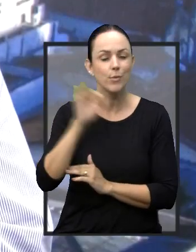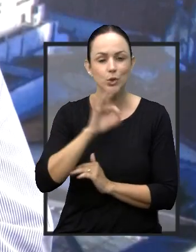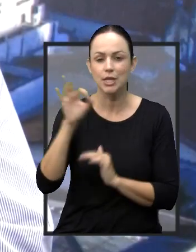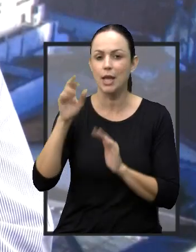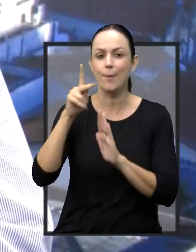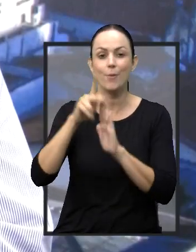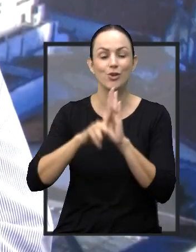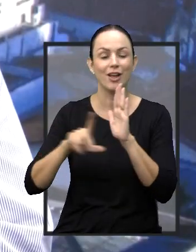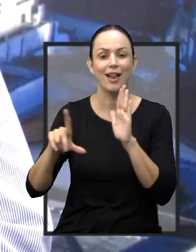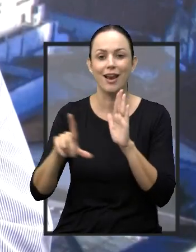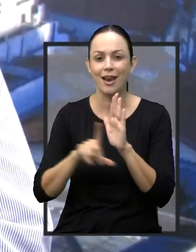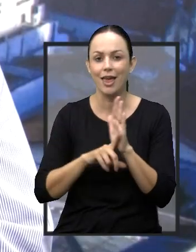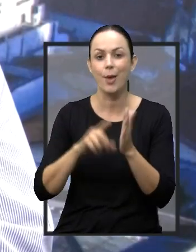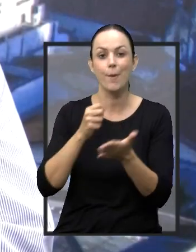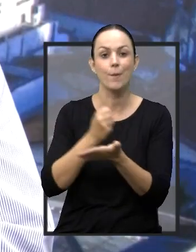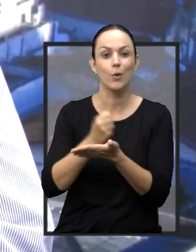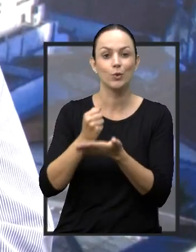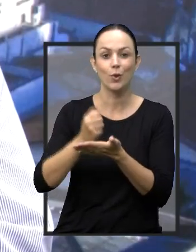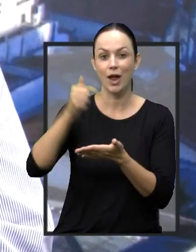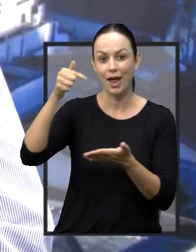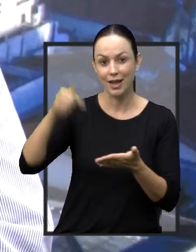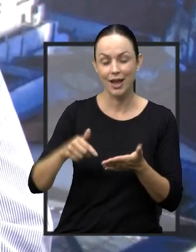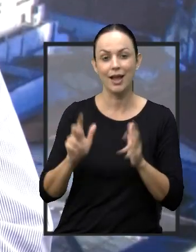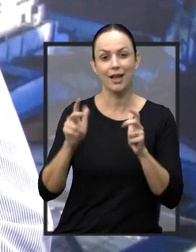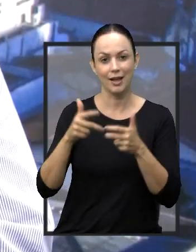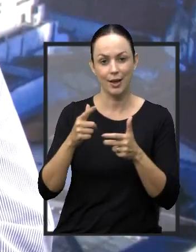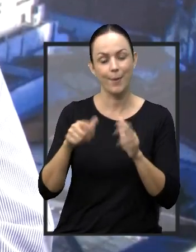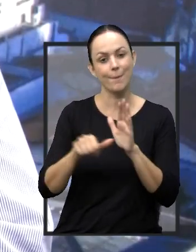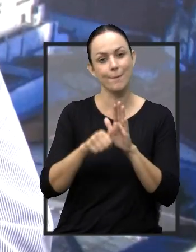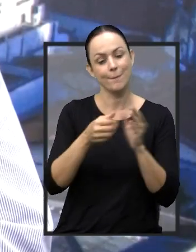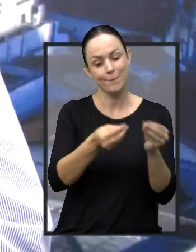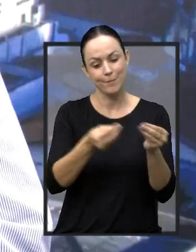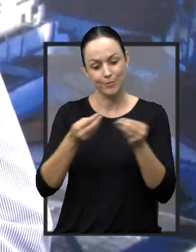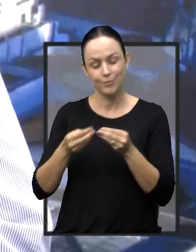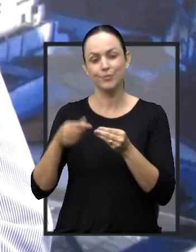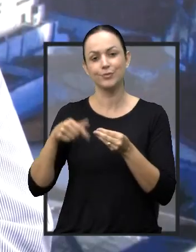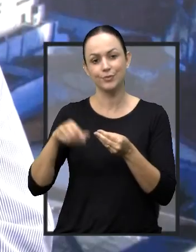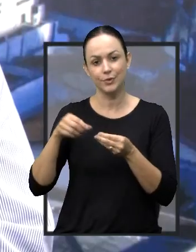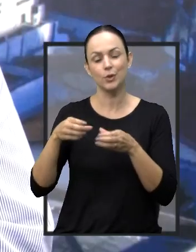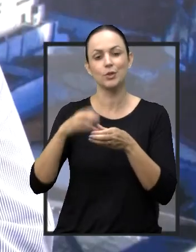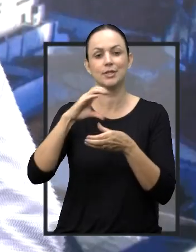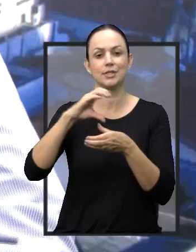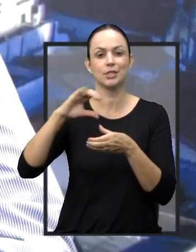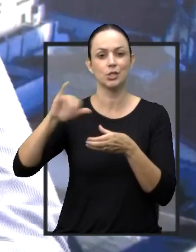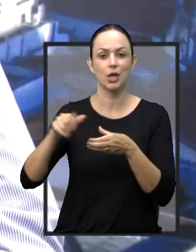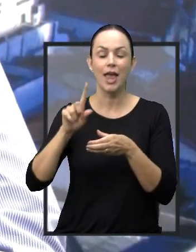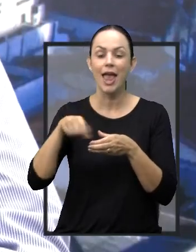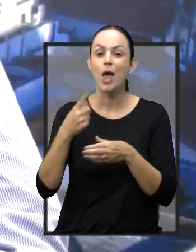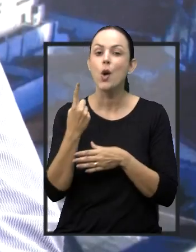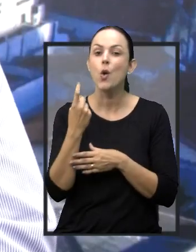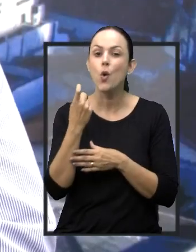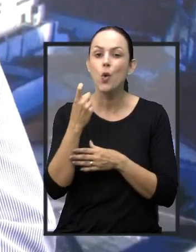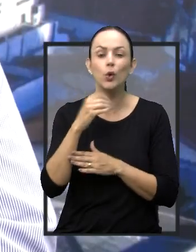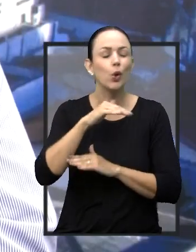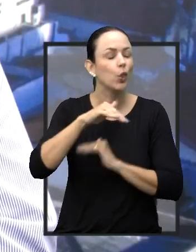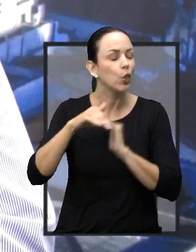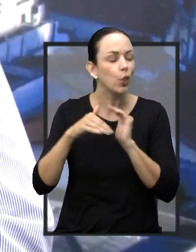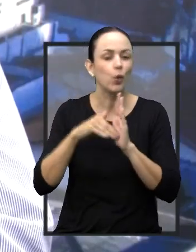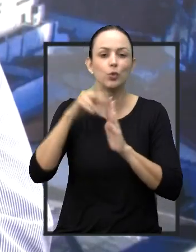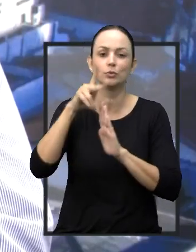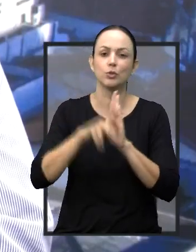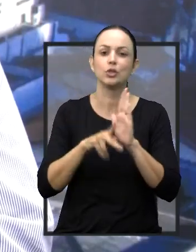são protocolados aqui na casa, eles passam pela Comissão de Constituição, Justiça e Redação. É a única que todos os projetos de lei